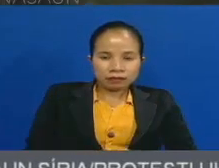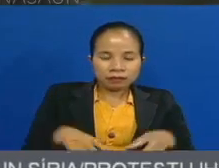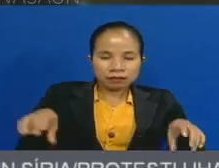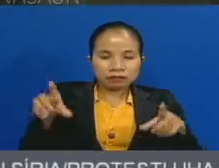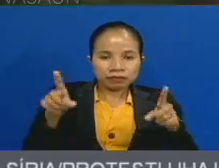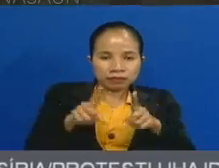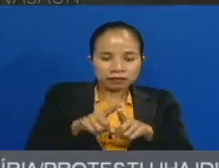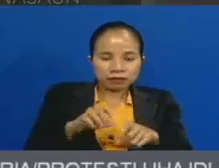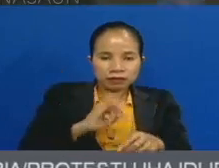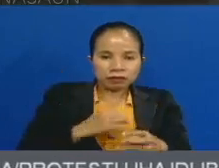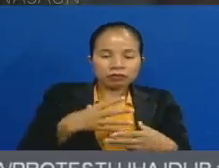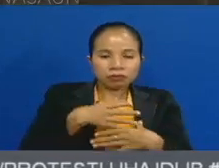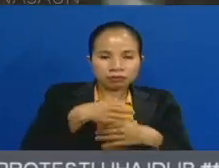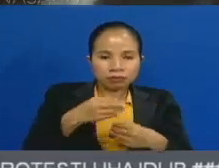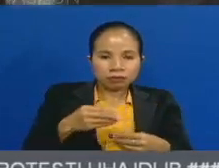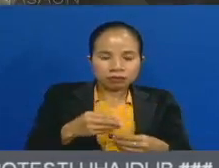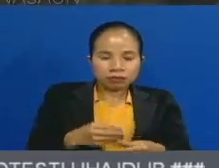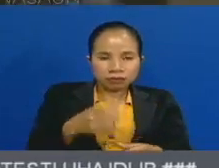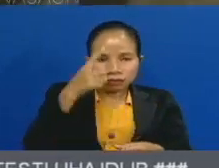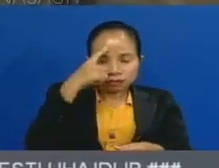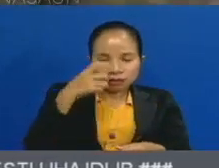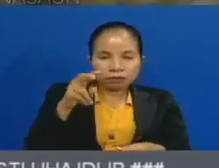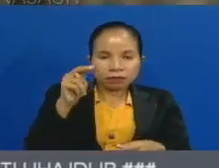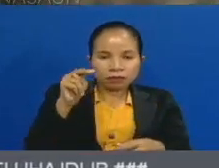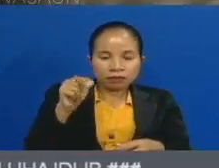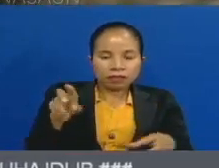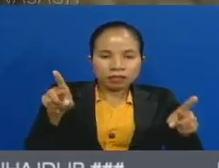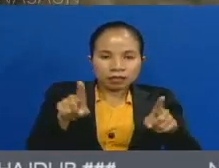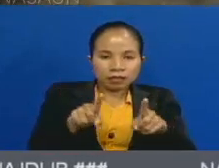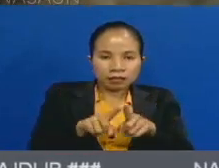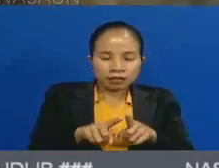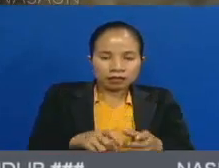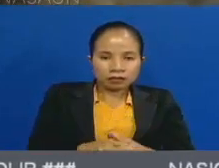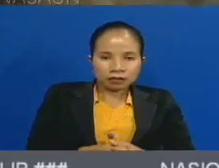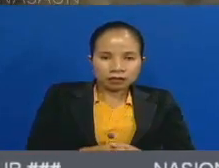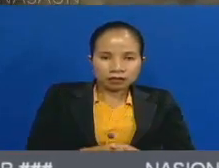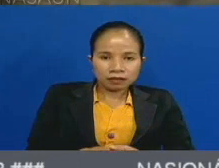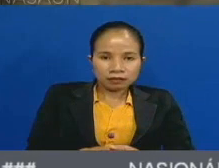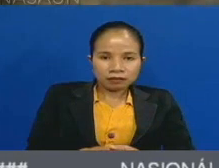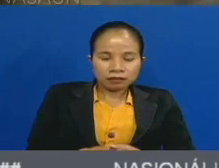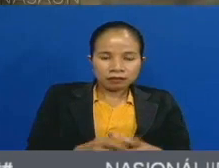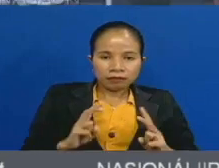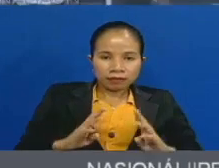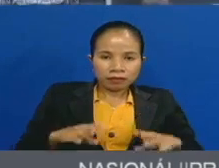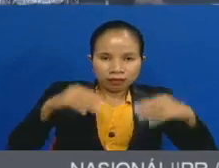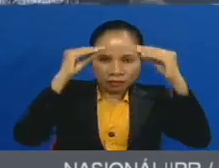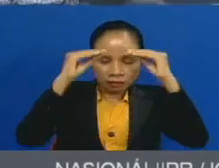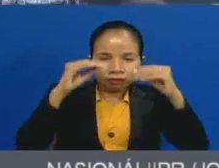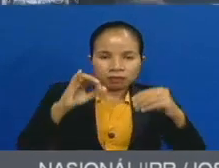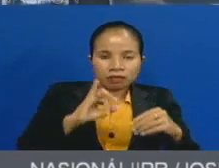Hau gosta teptebes tamba nia hanesa hau ne mestre. Nia hanurin hau